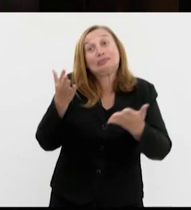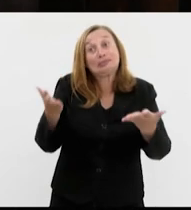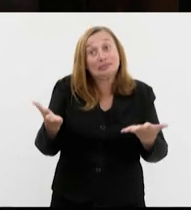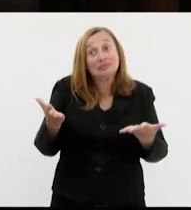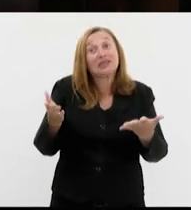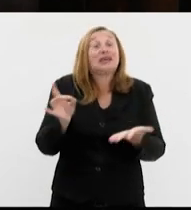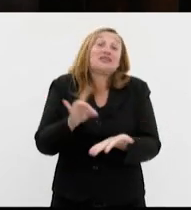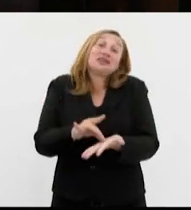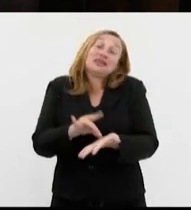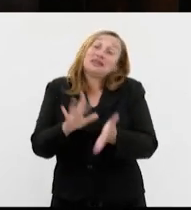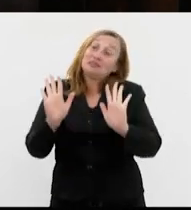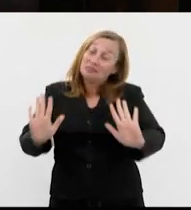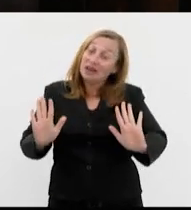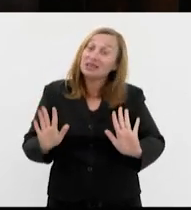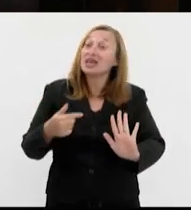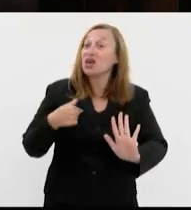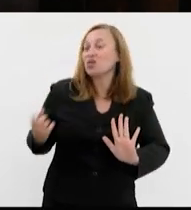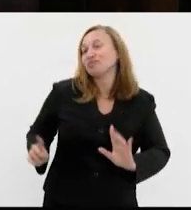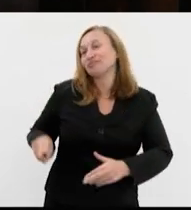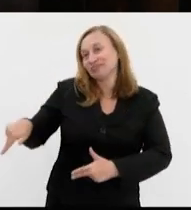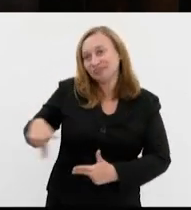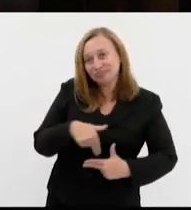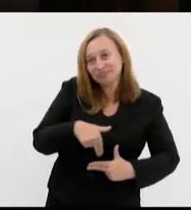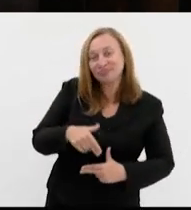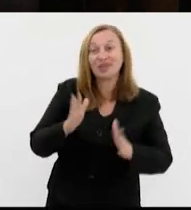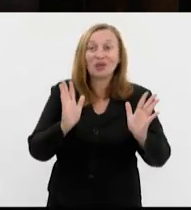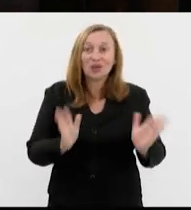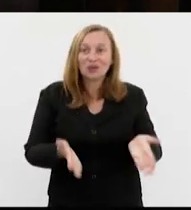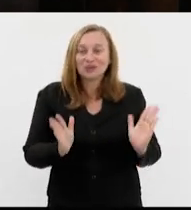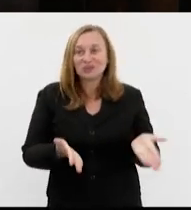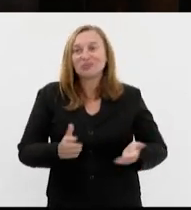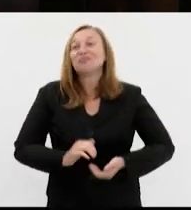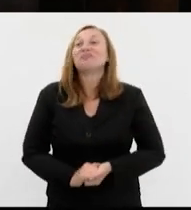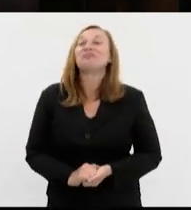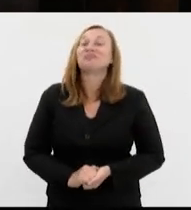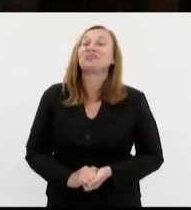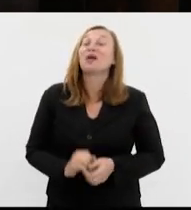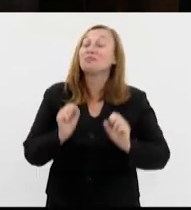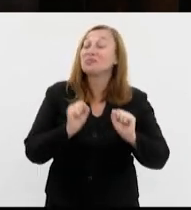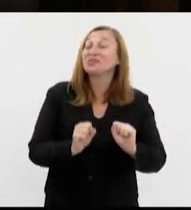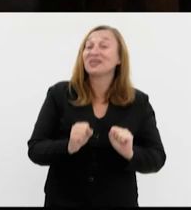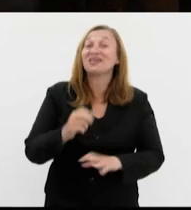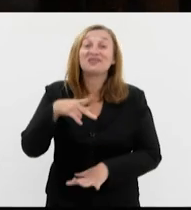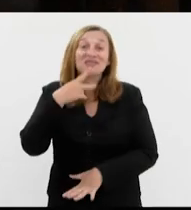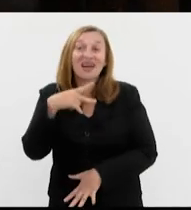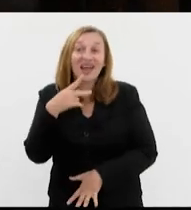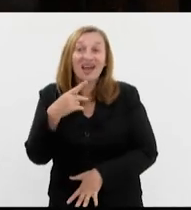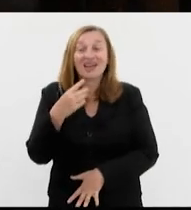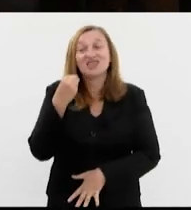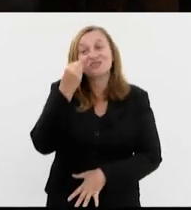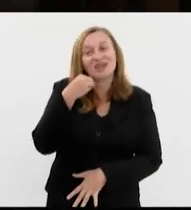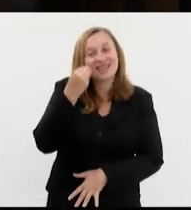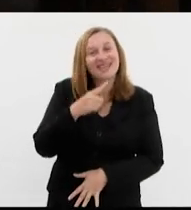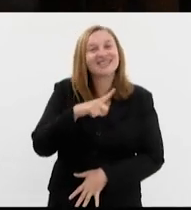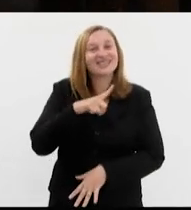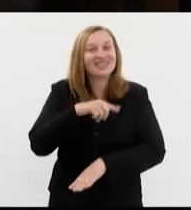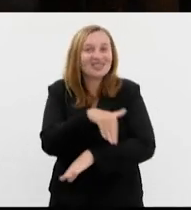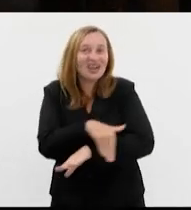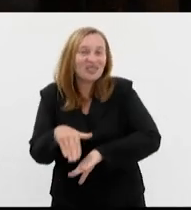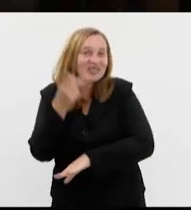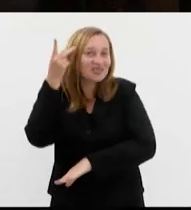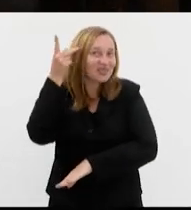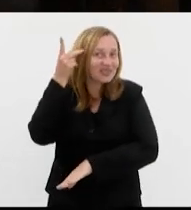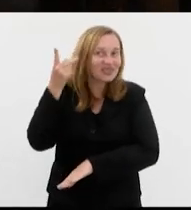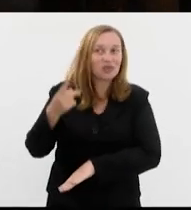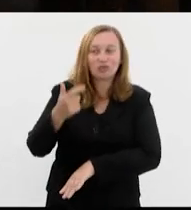a grande verdade. Mas eu vim aqui essa tribuna hoje, mais ainda, para poder falar daquilo que eu vivenciei na Avenida Paulista como